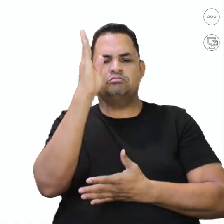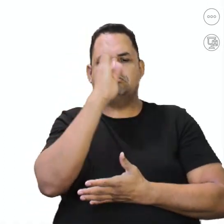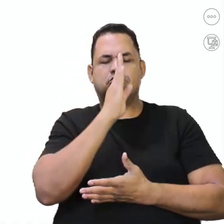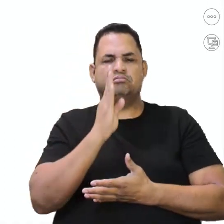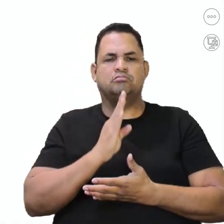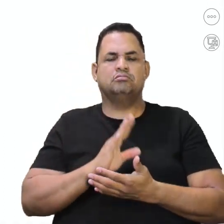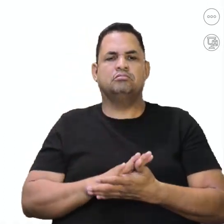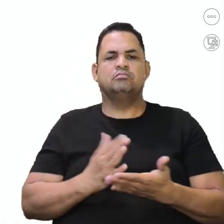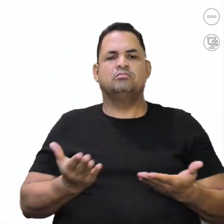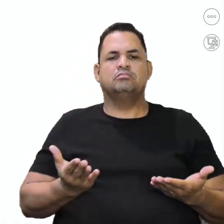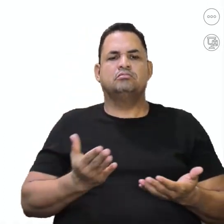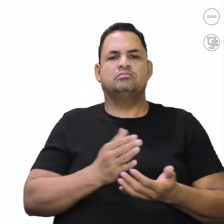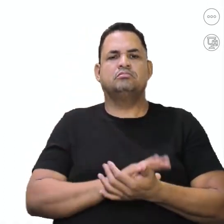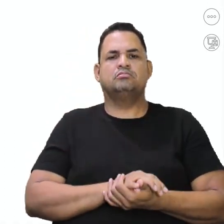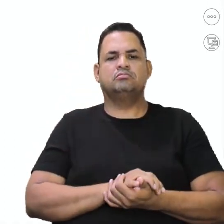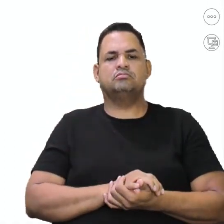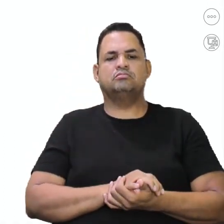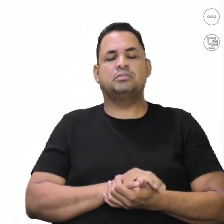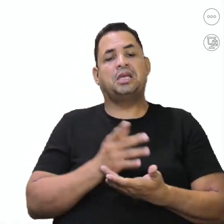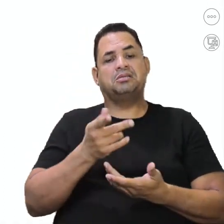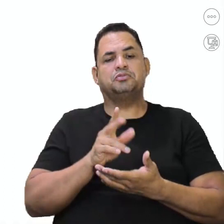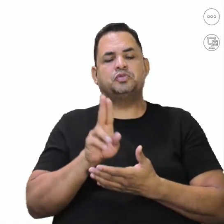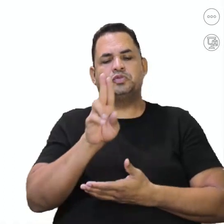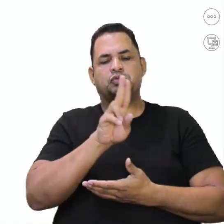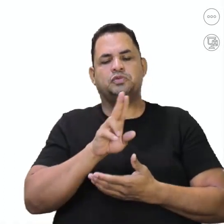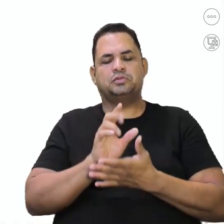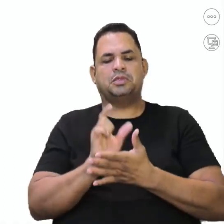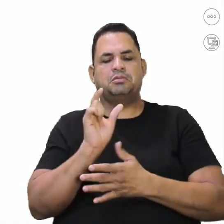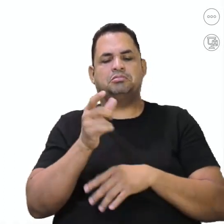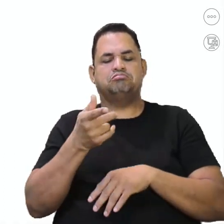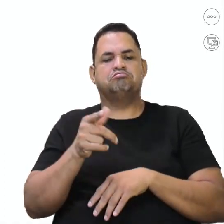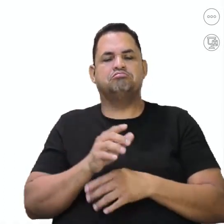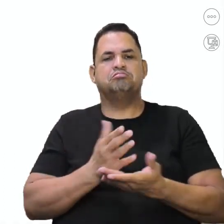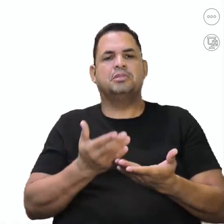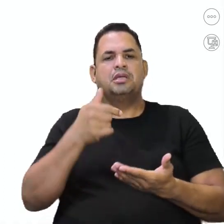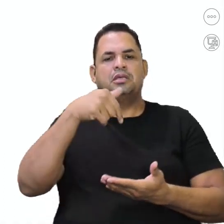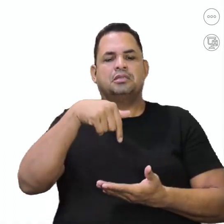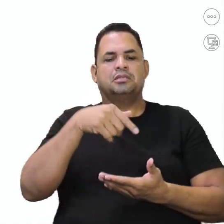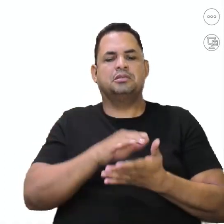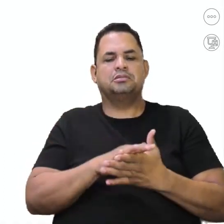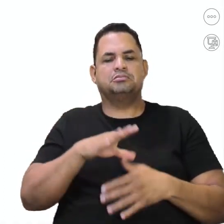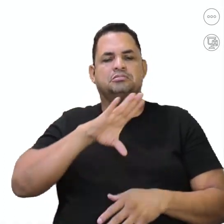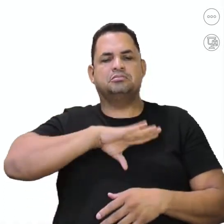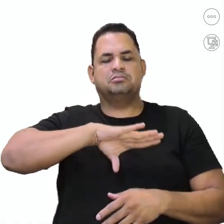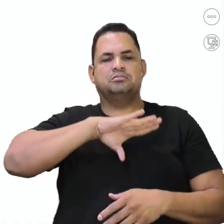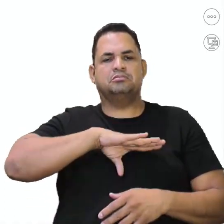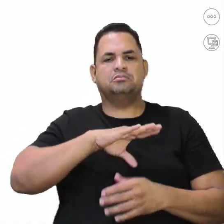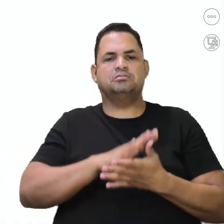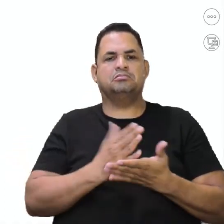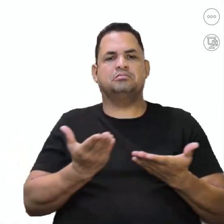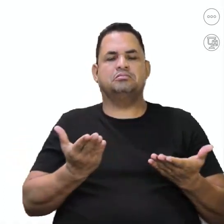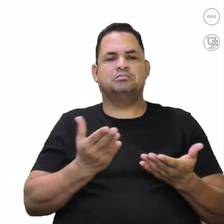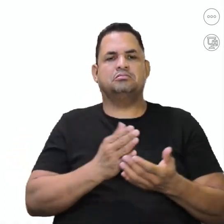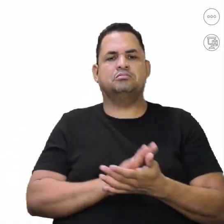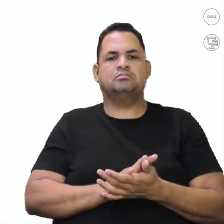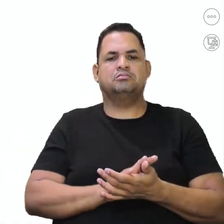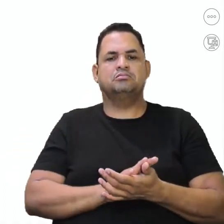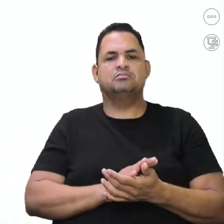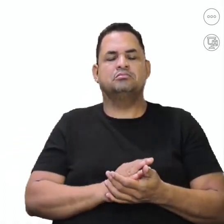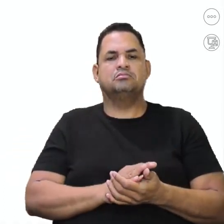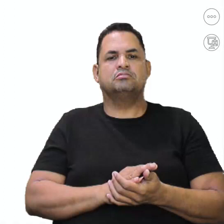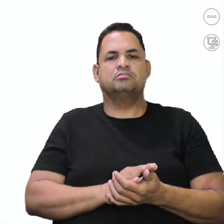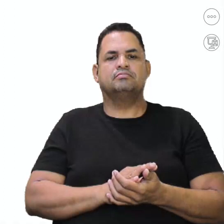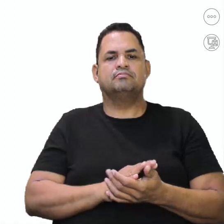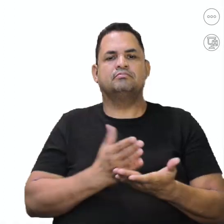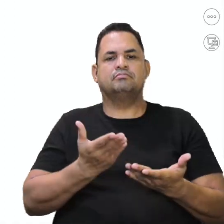de contas, é um estrangeirismo. Nós usamos essa palavra aqui no português, certo? Assim como muitas